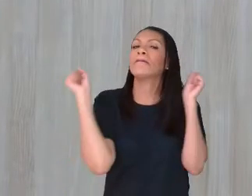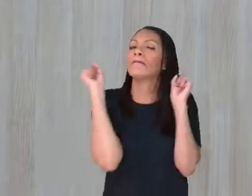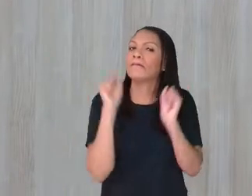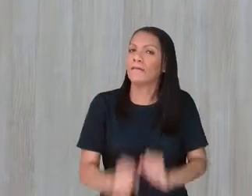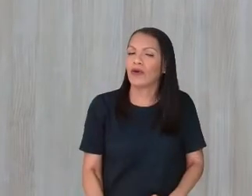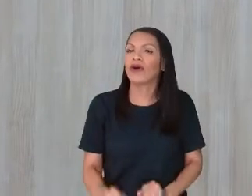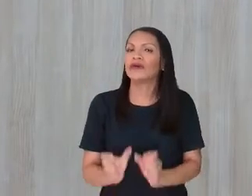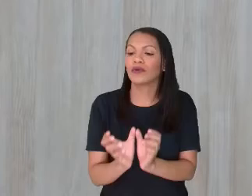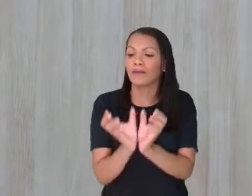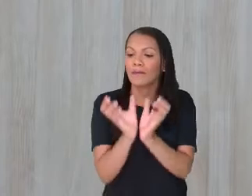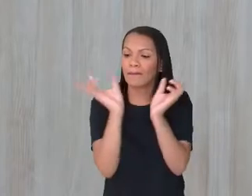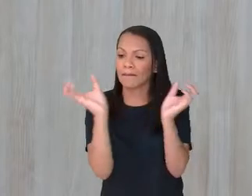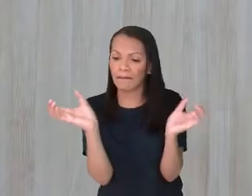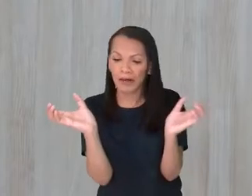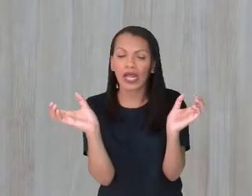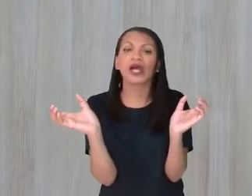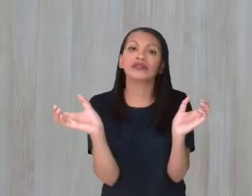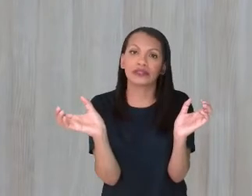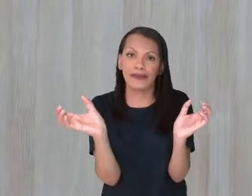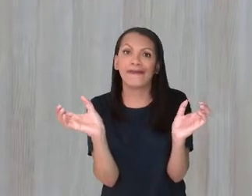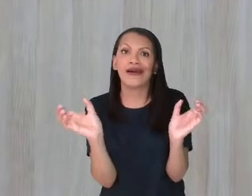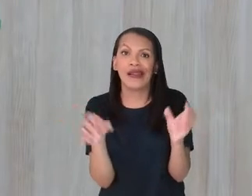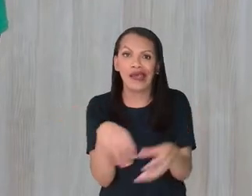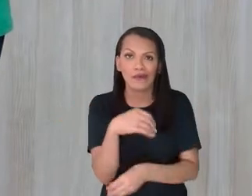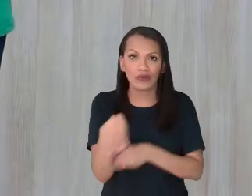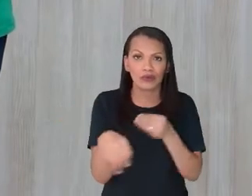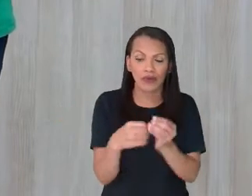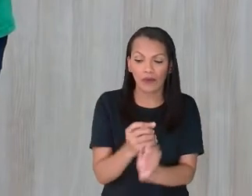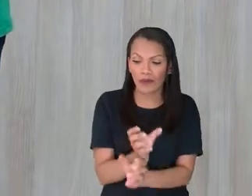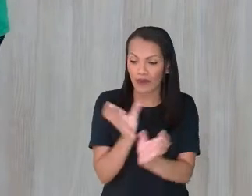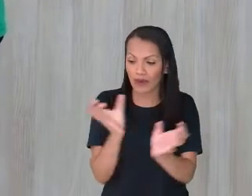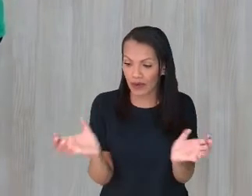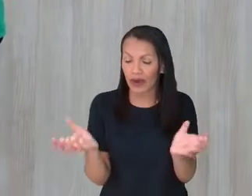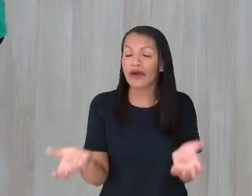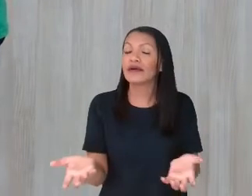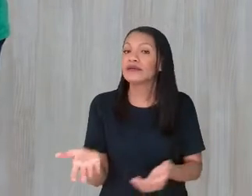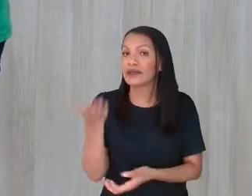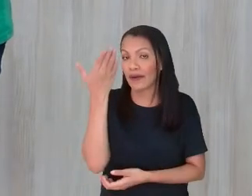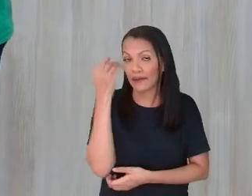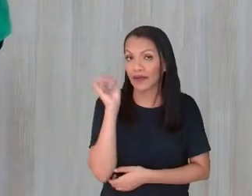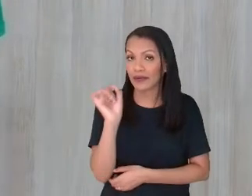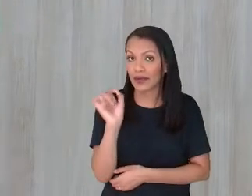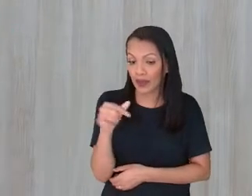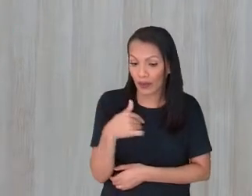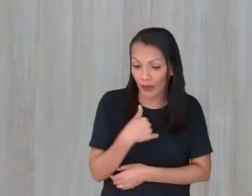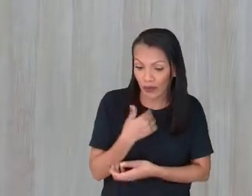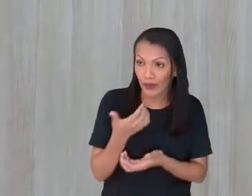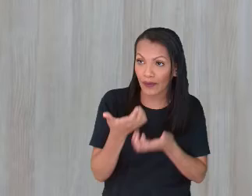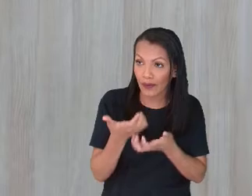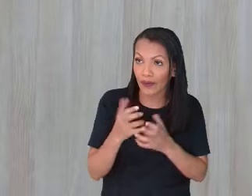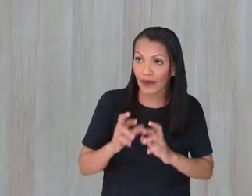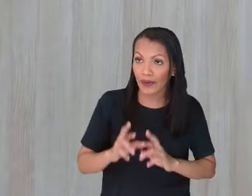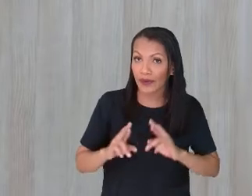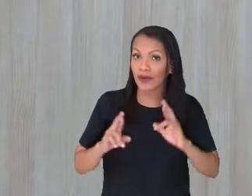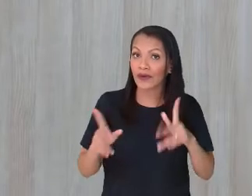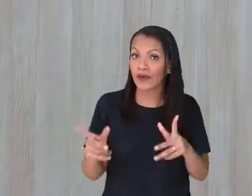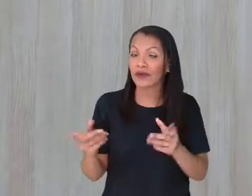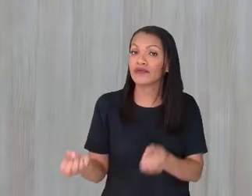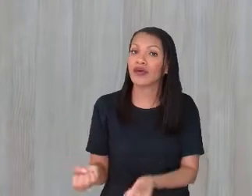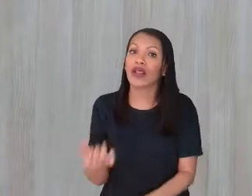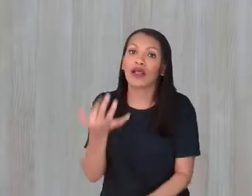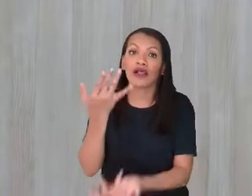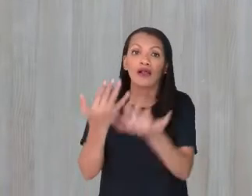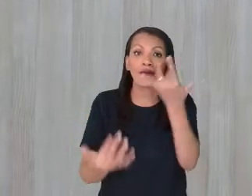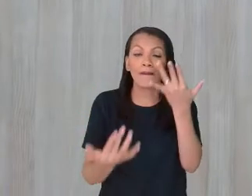né, regular e saber o que é que eu quero. Então, aqui, diferente da evaporação,